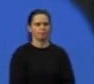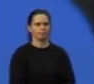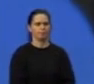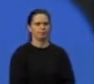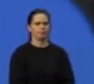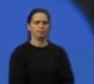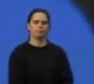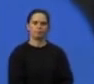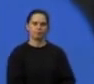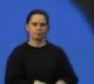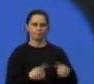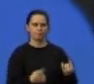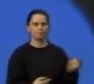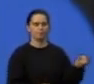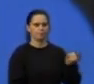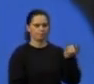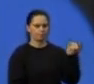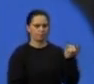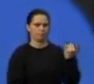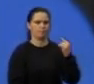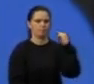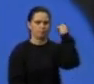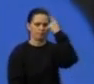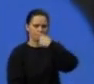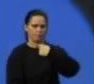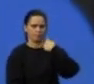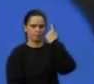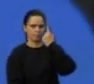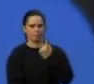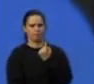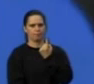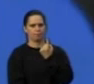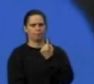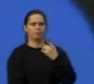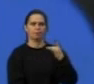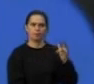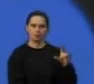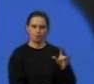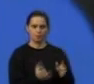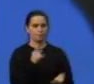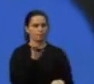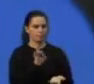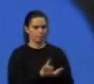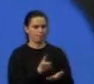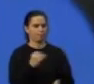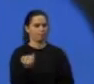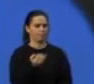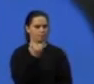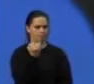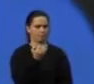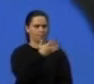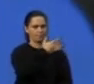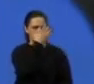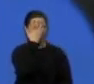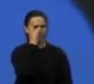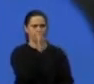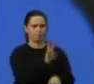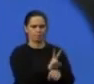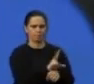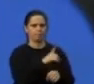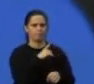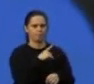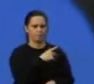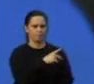Por isso, a primeira hora é considerada a hora de ouro para o atendimento do traumatizado ou do